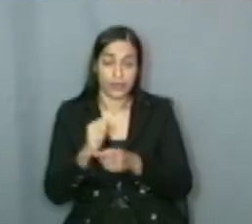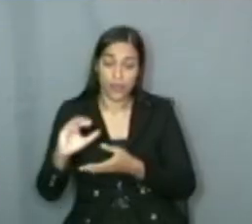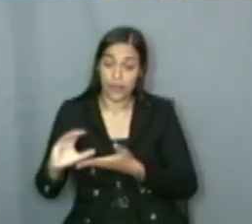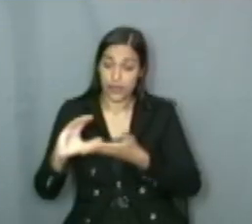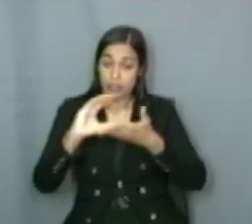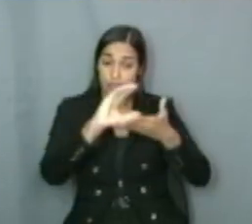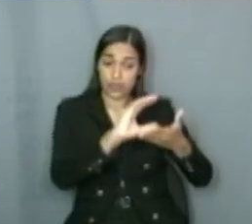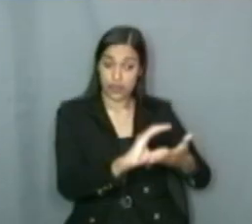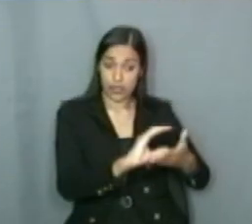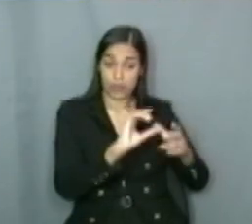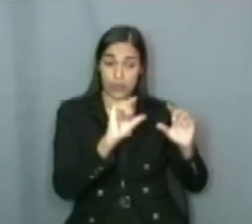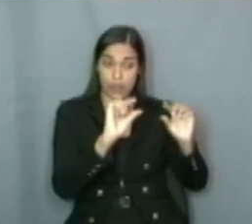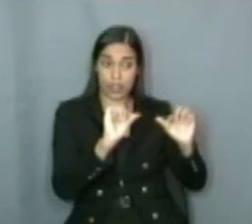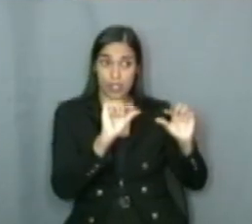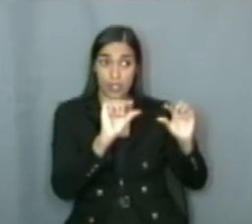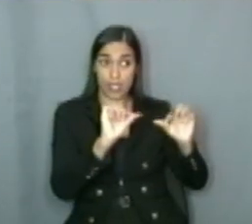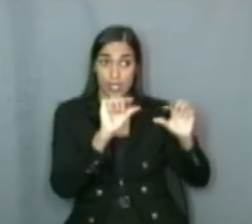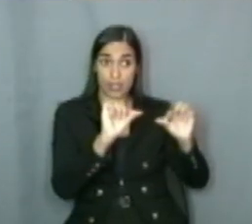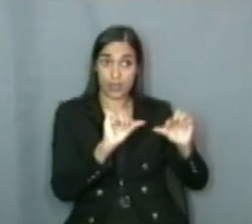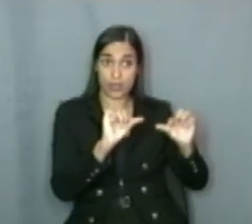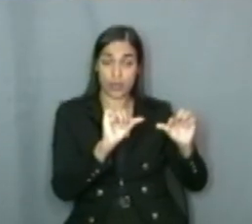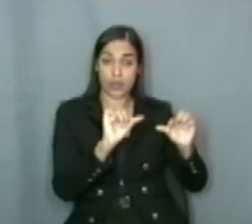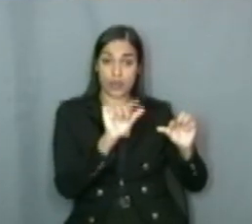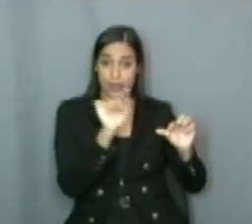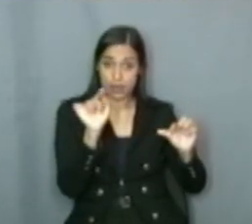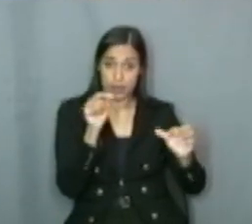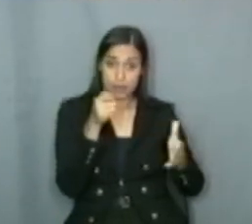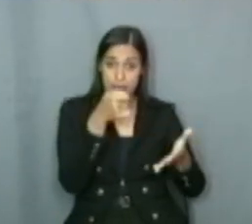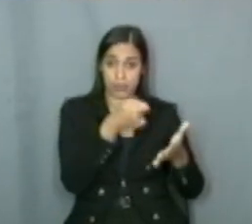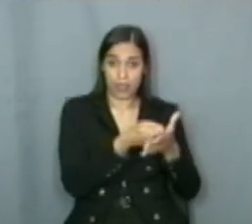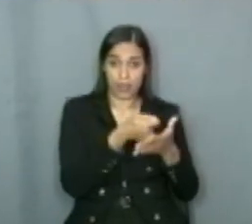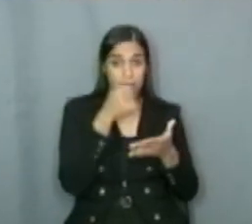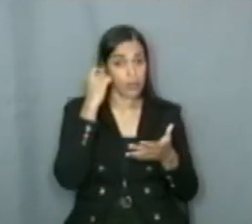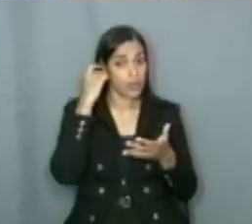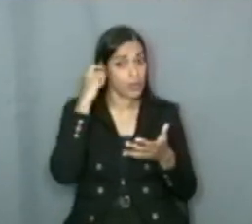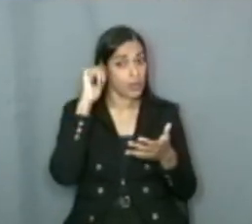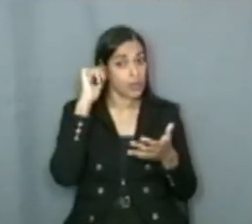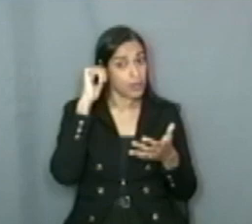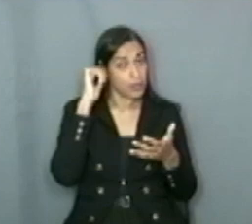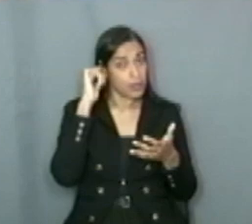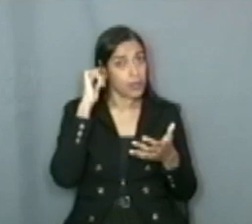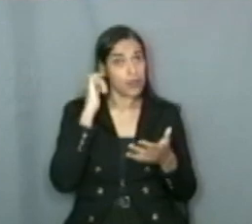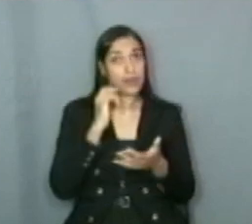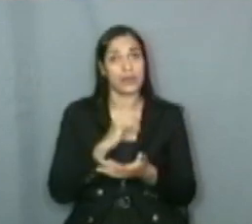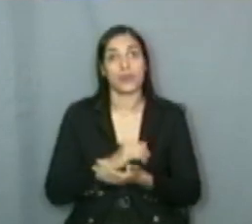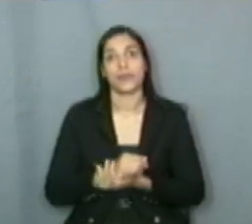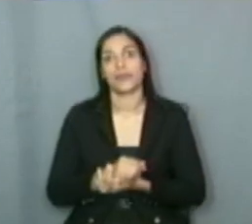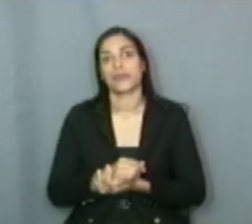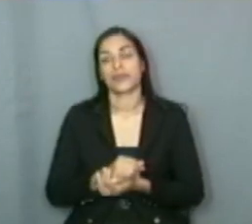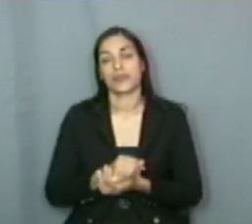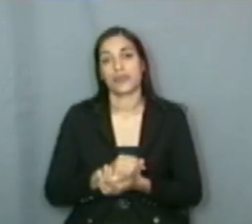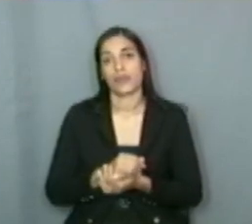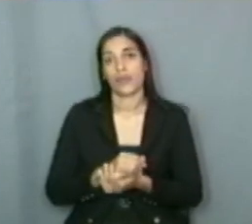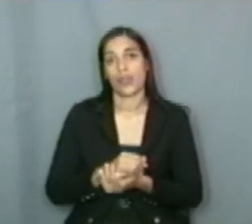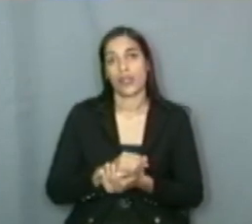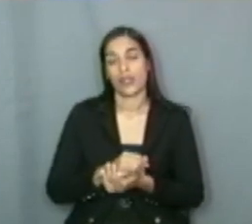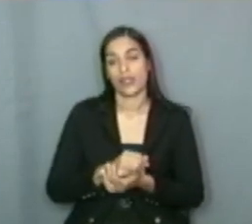dinheiro do seu bolso para requalificar essa quadra.